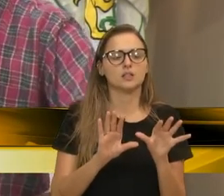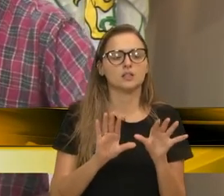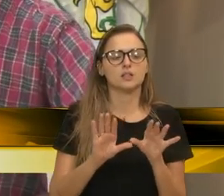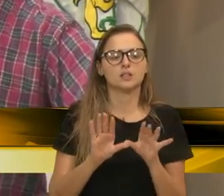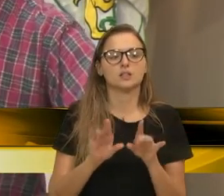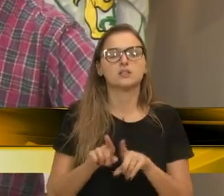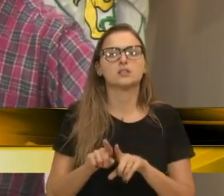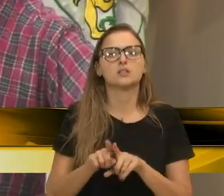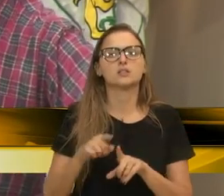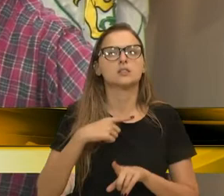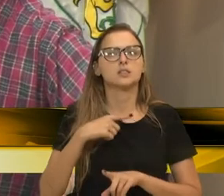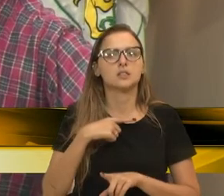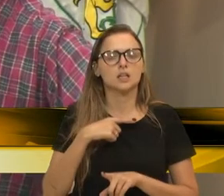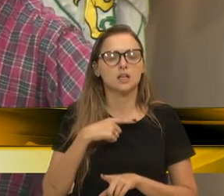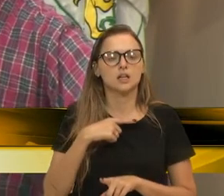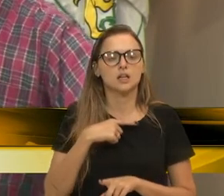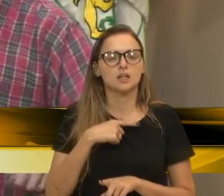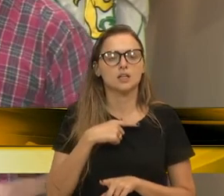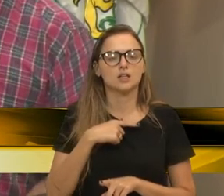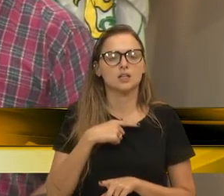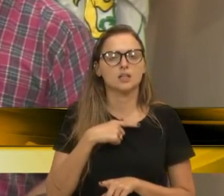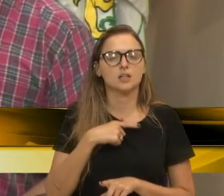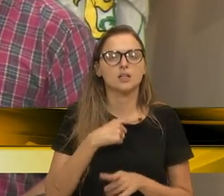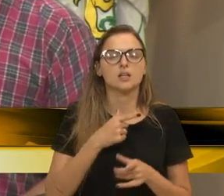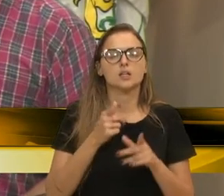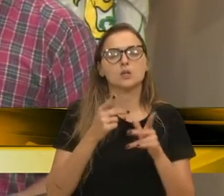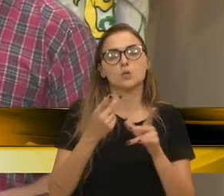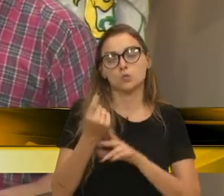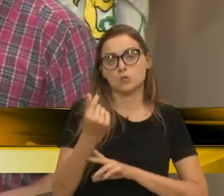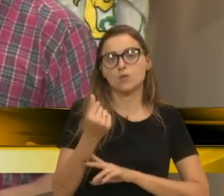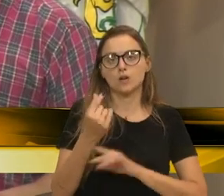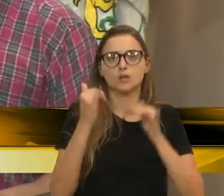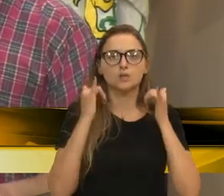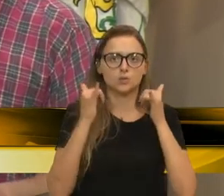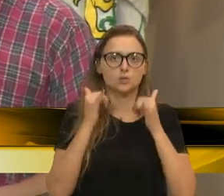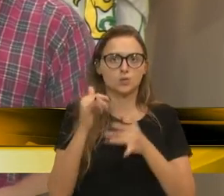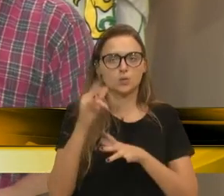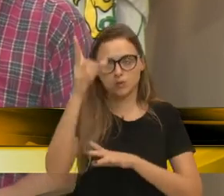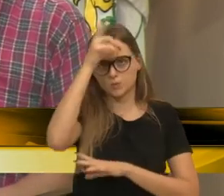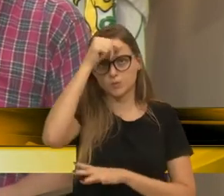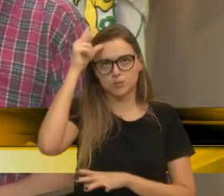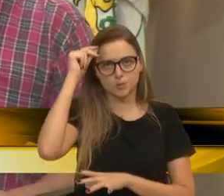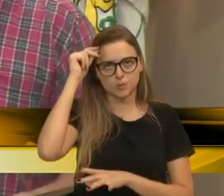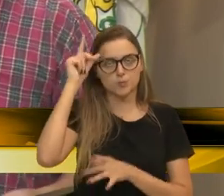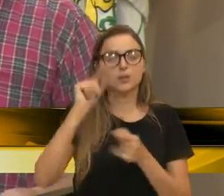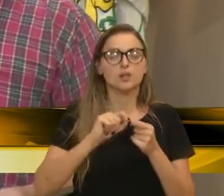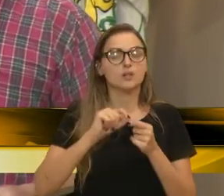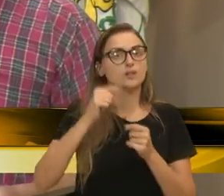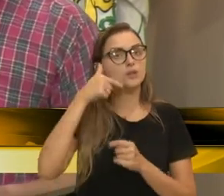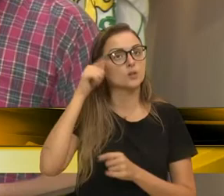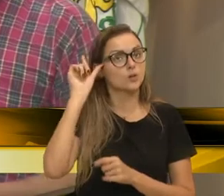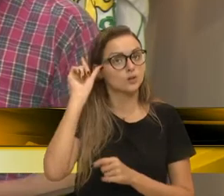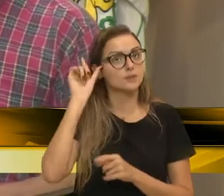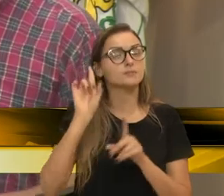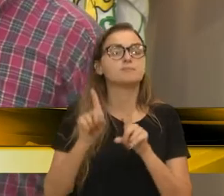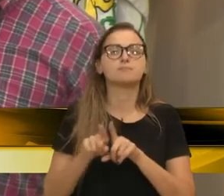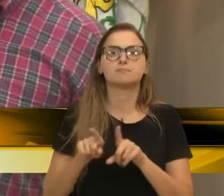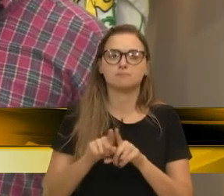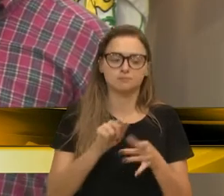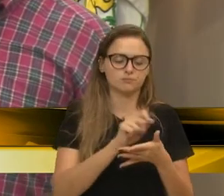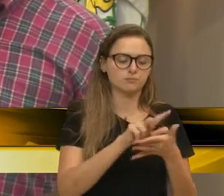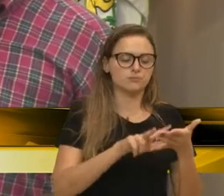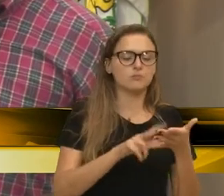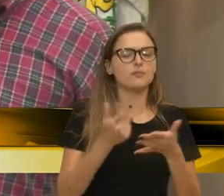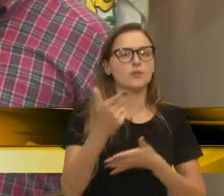vai refletir diretamente na passagem do transporte público. Então, fizemos ontem. E nós estamos analisando uma